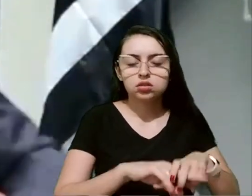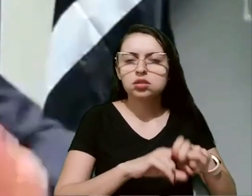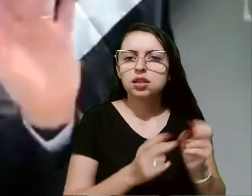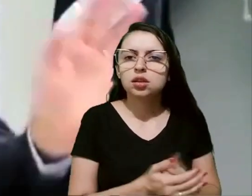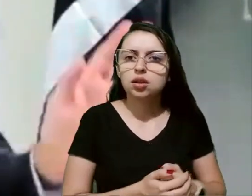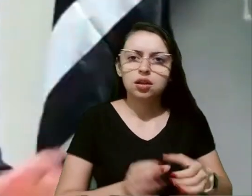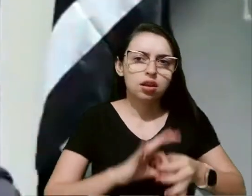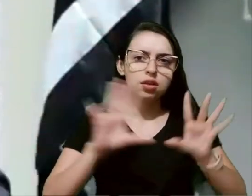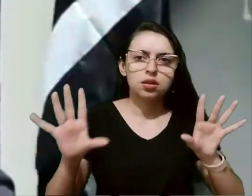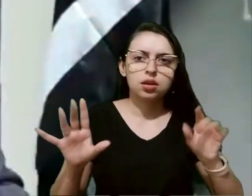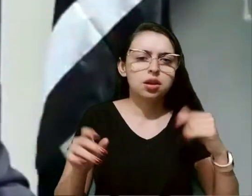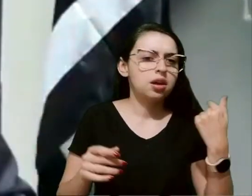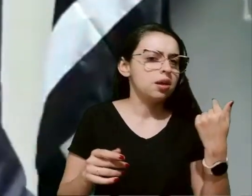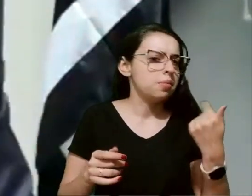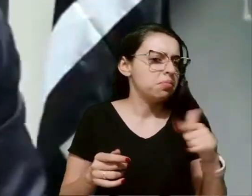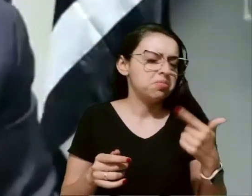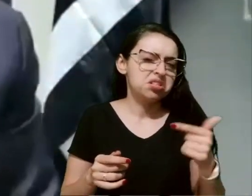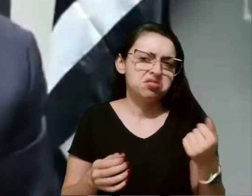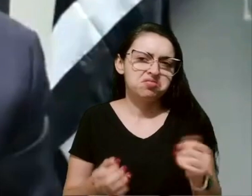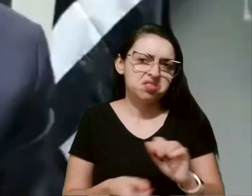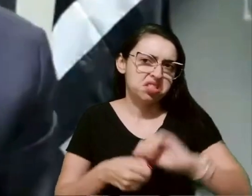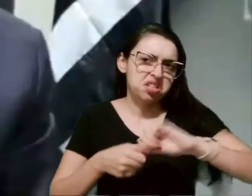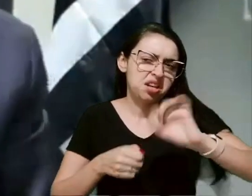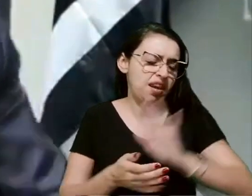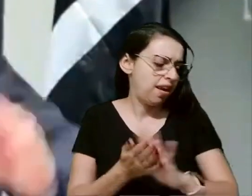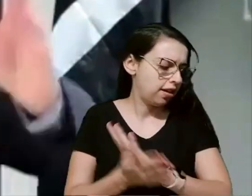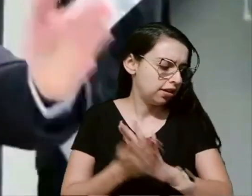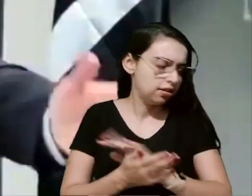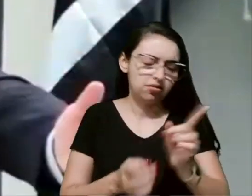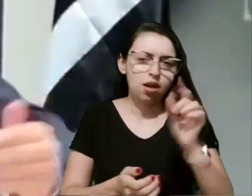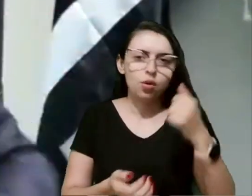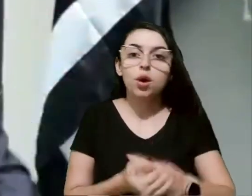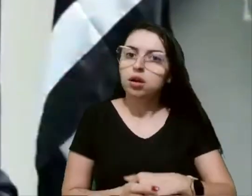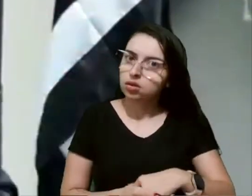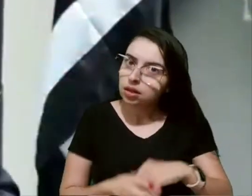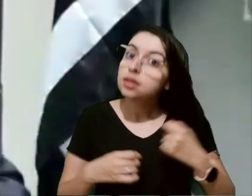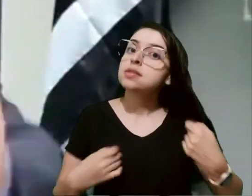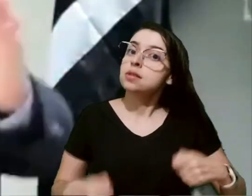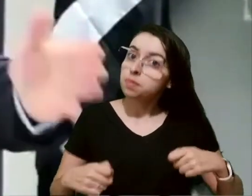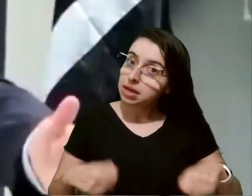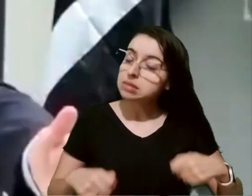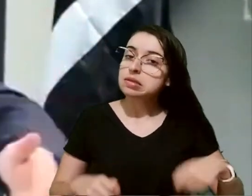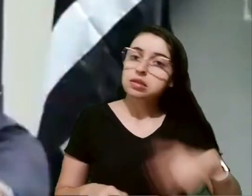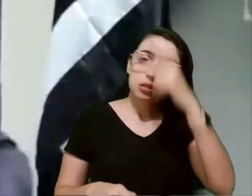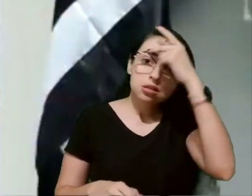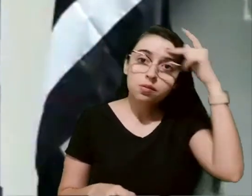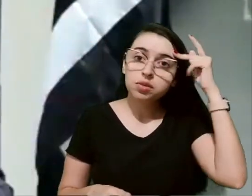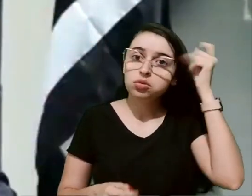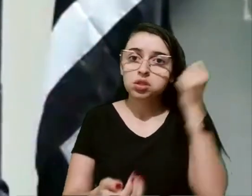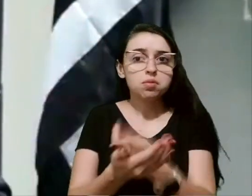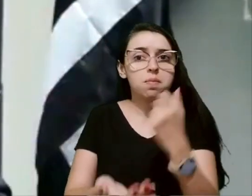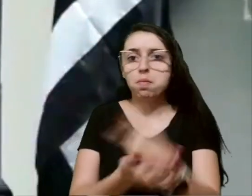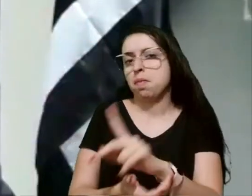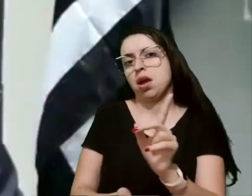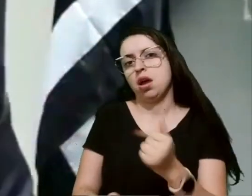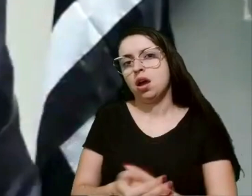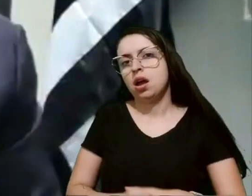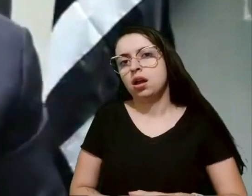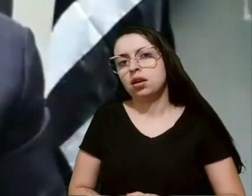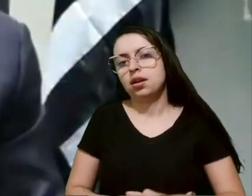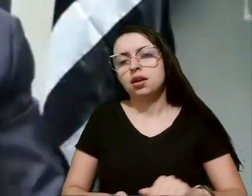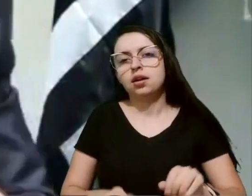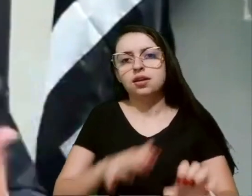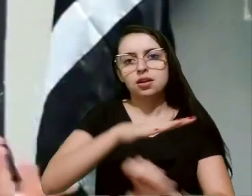libertário, ele fala: "Não precisa fazer nada". Você fala: "Não, tem que fazer". Tem gente que não paga a dívida, tem empresa que quebra, você tem famílias, núcleos familiares que são